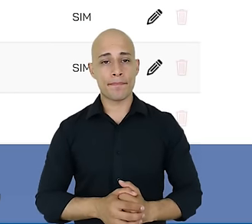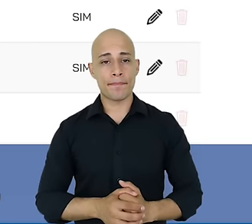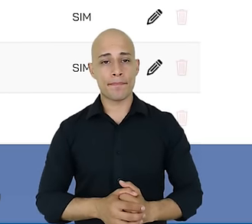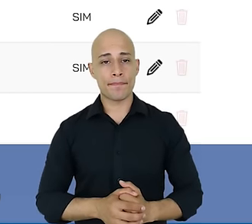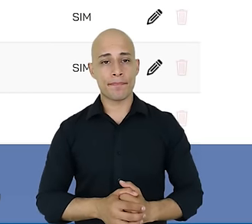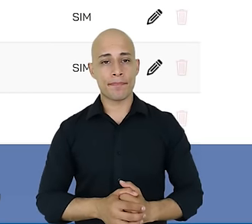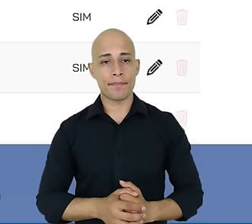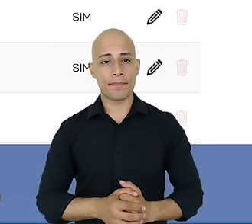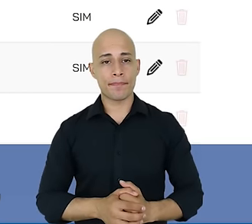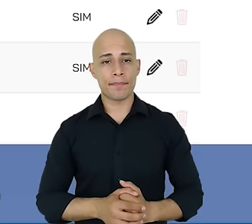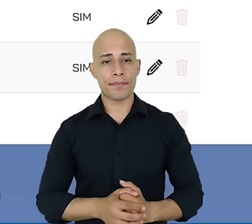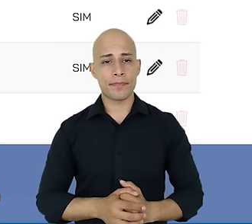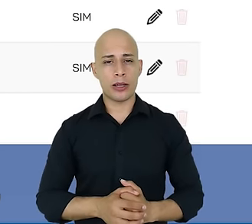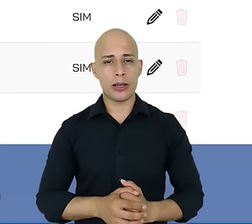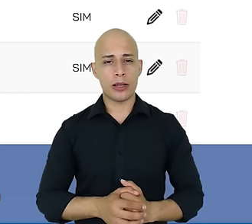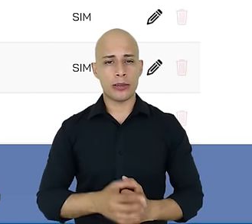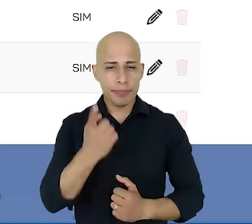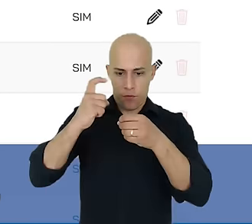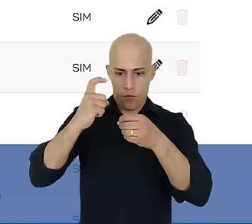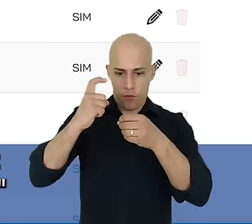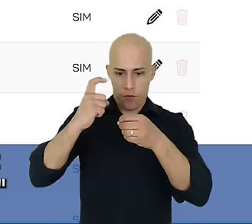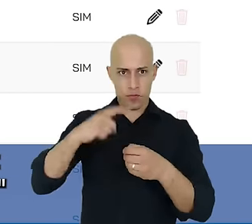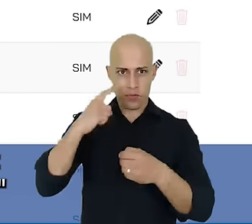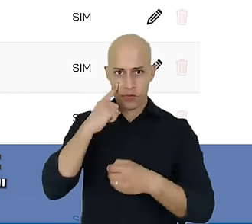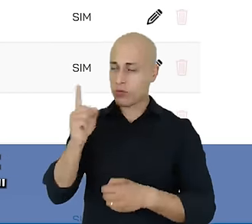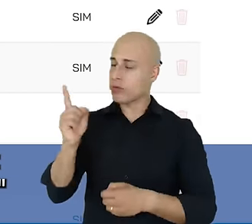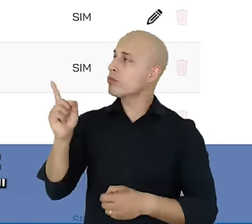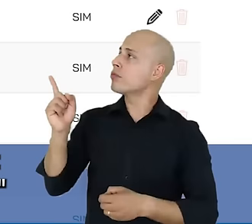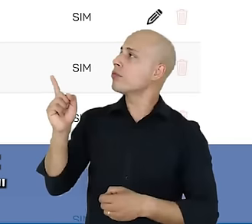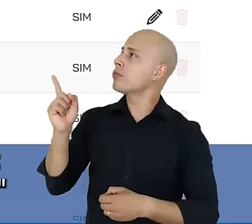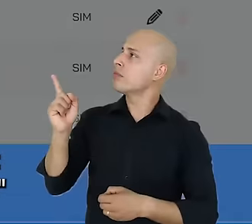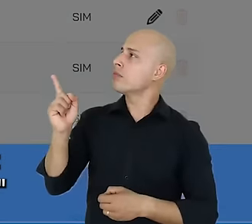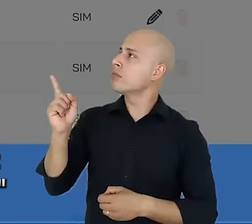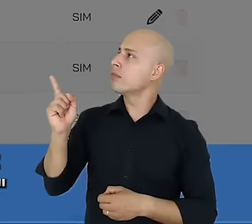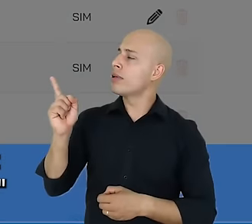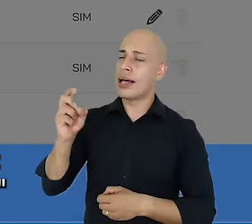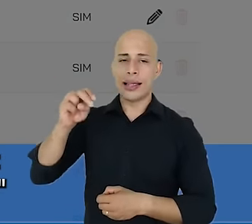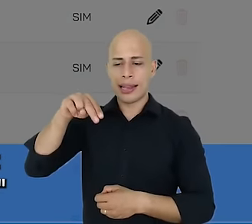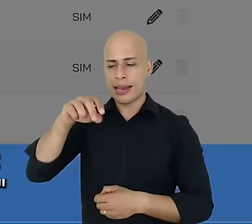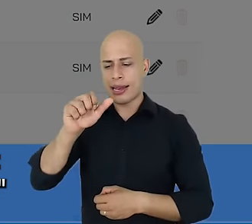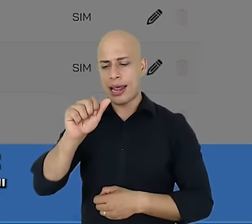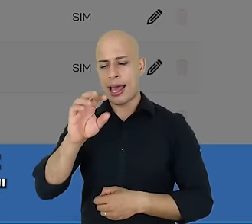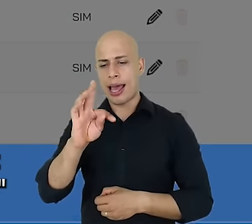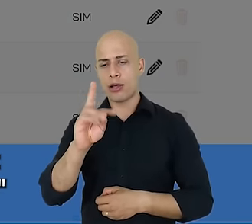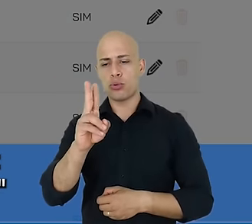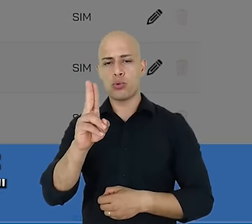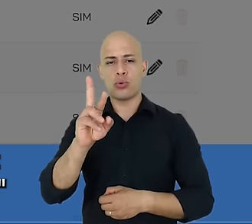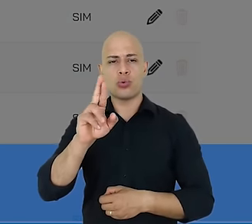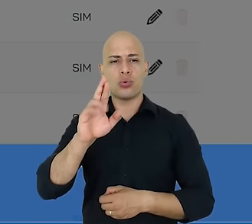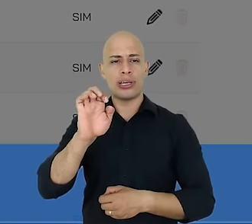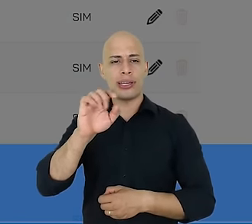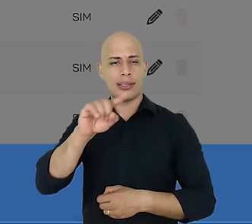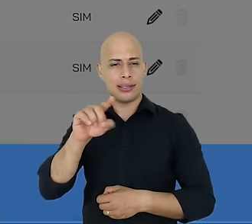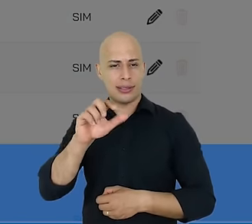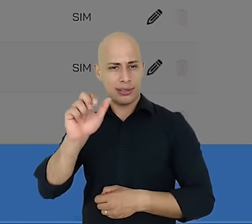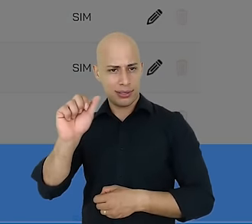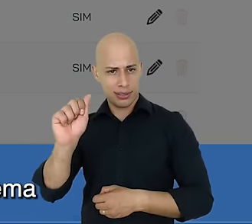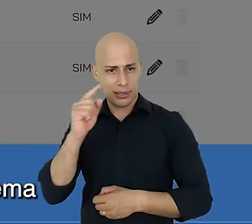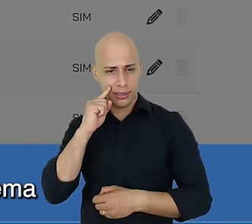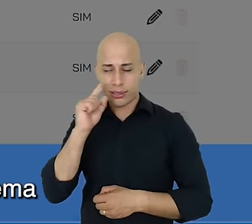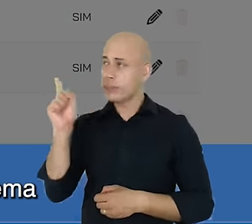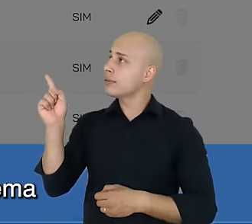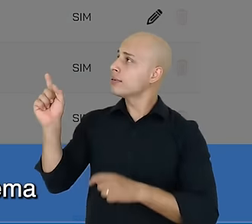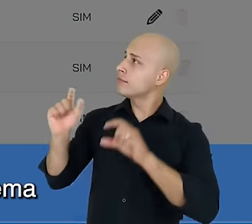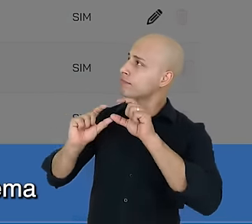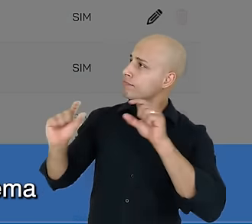então voltando enquanto a gente a parte de natureza né o Marco falou oscara E aí que que a gente vê né então Matriz fiscal